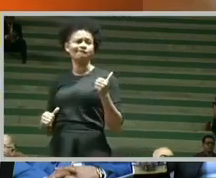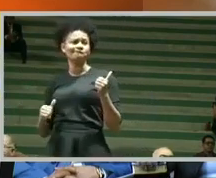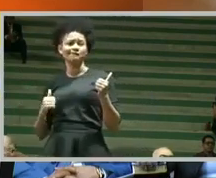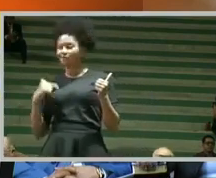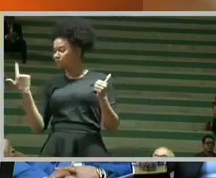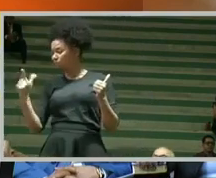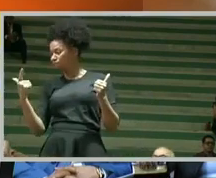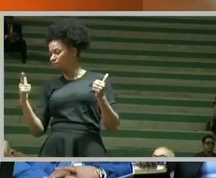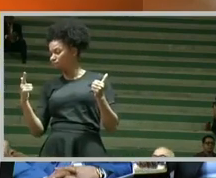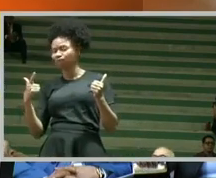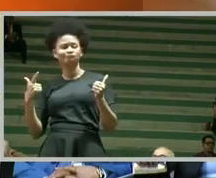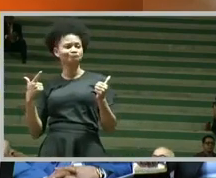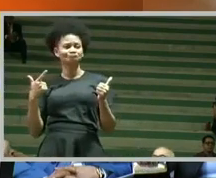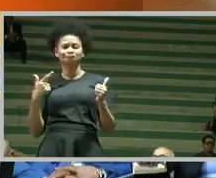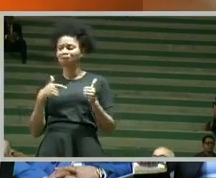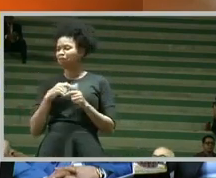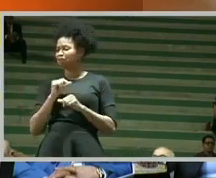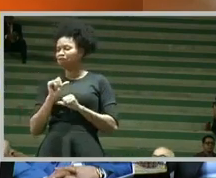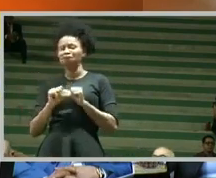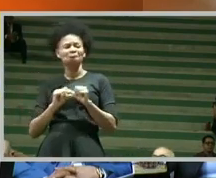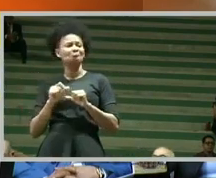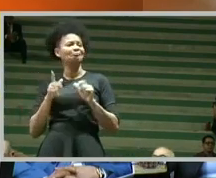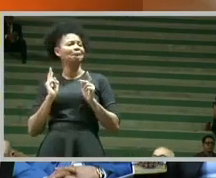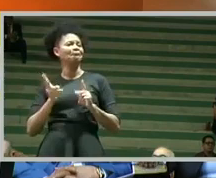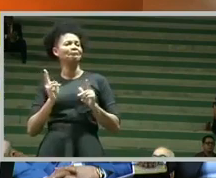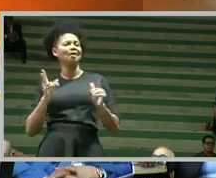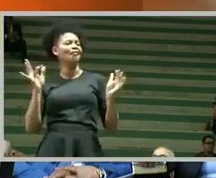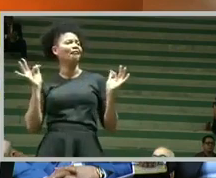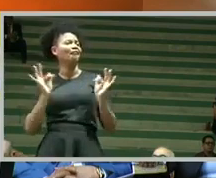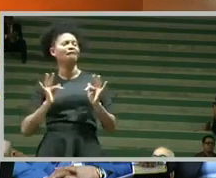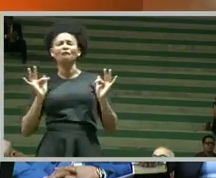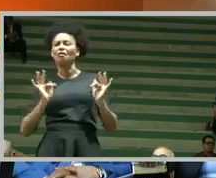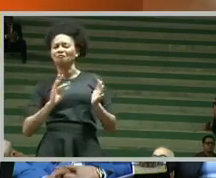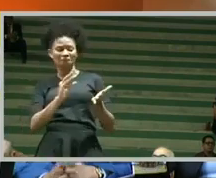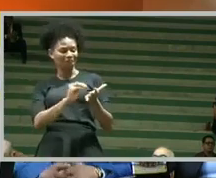não tem, não muda nada.